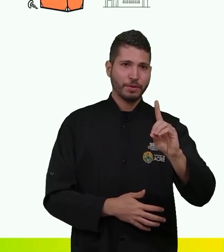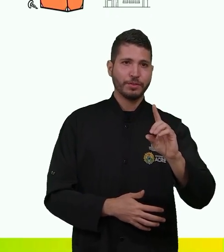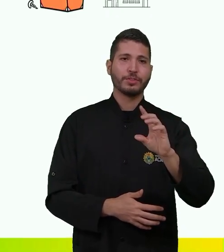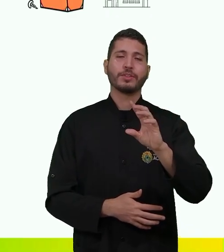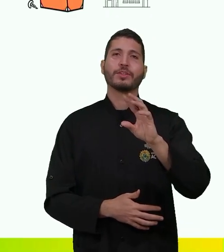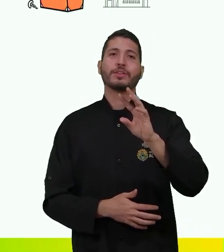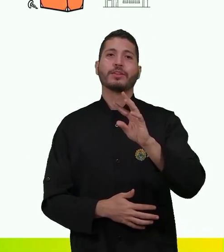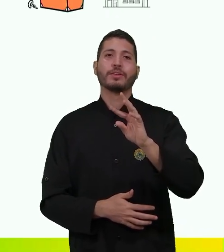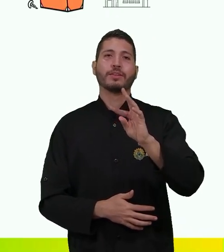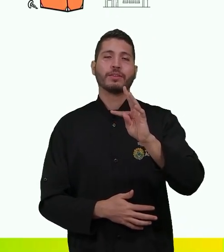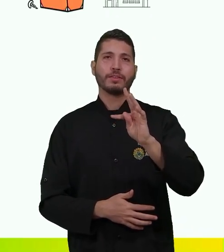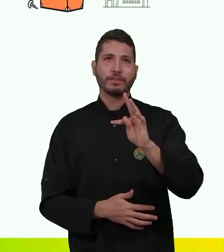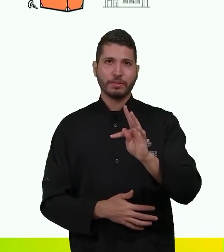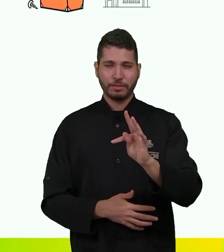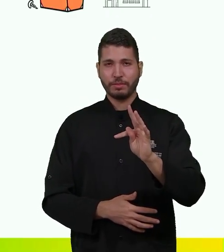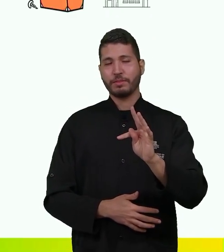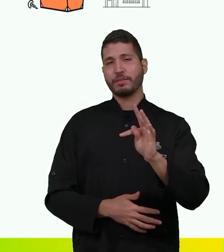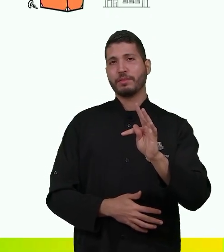Continuando,